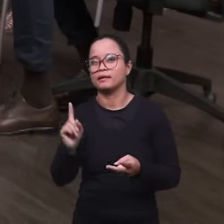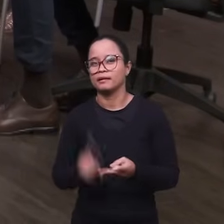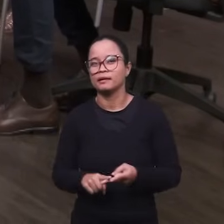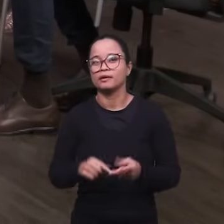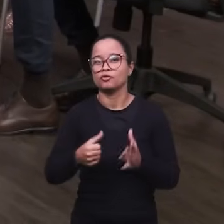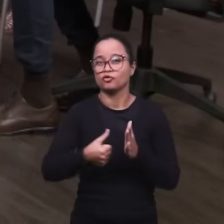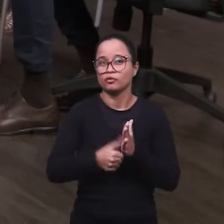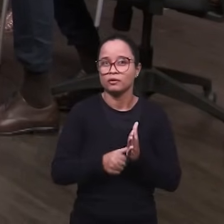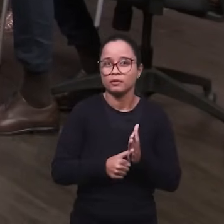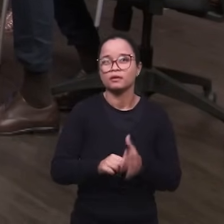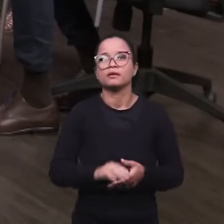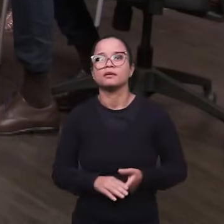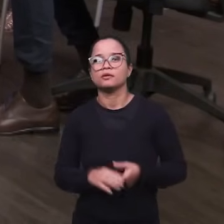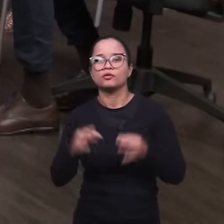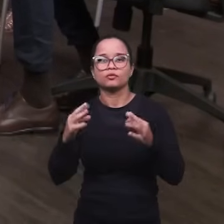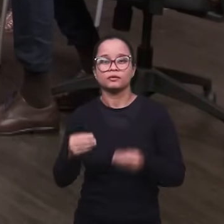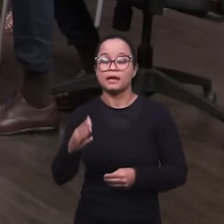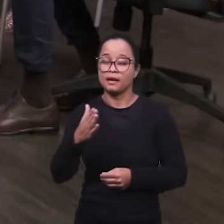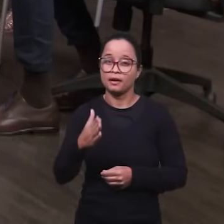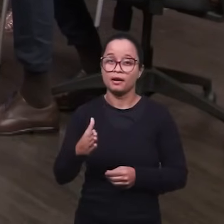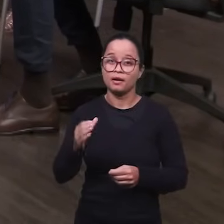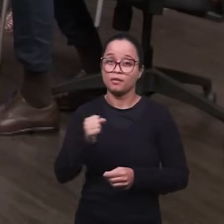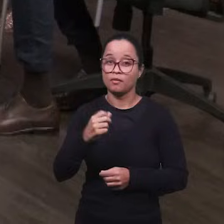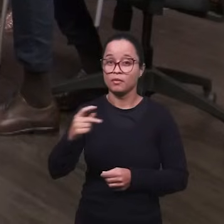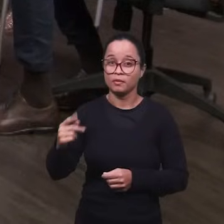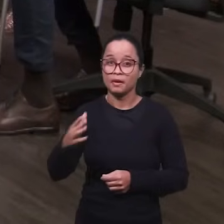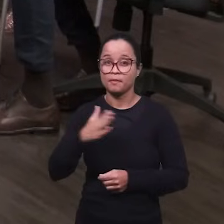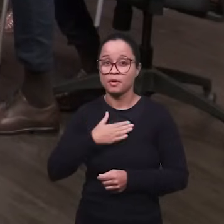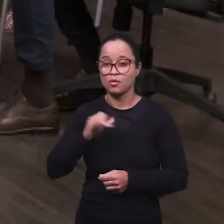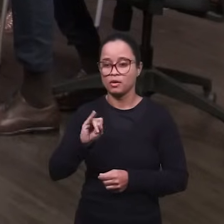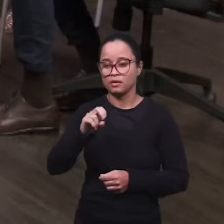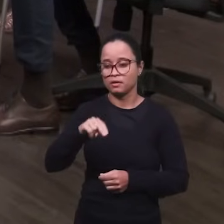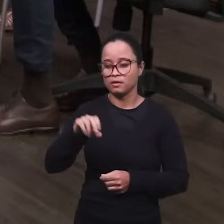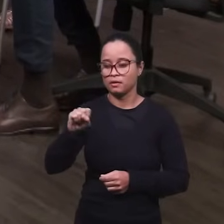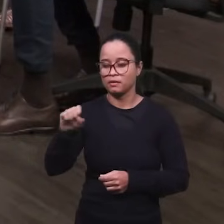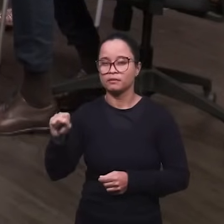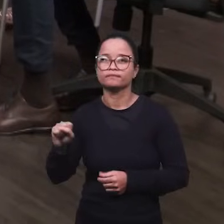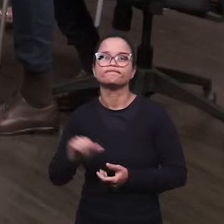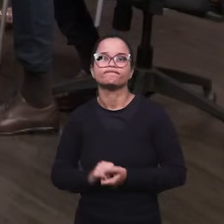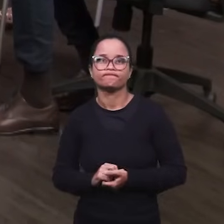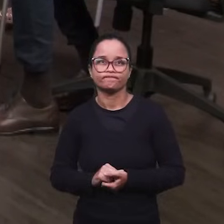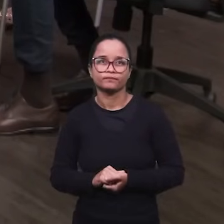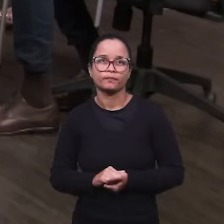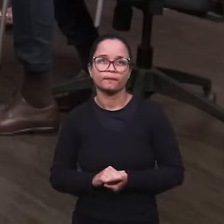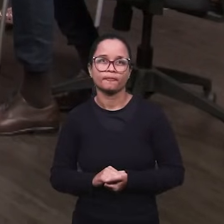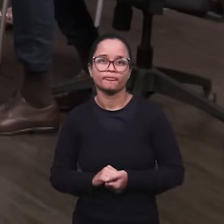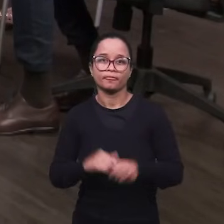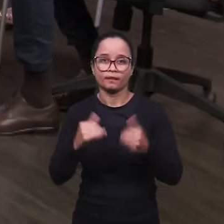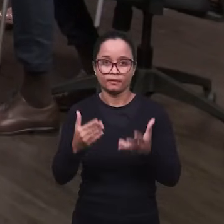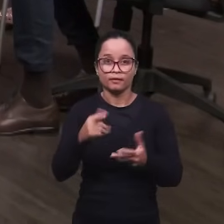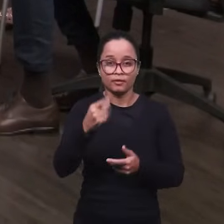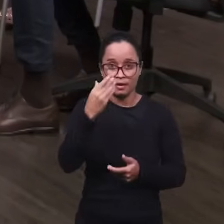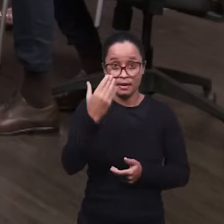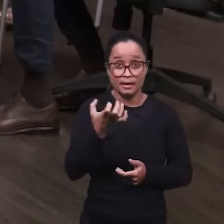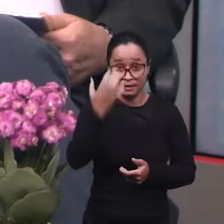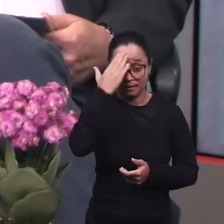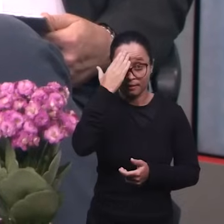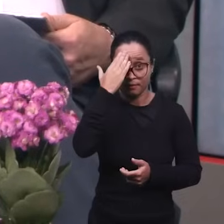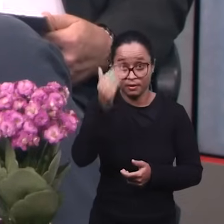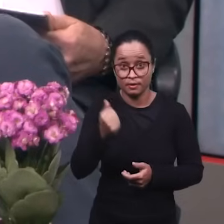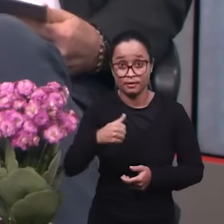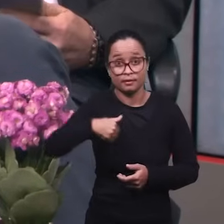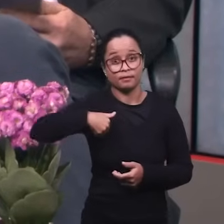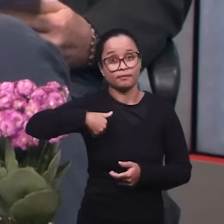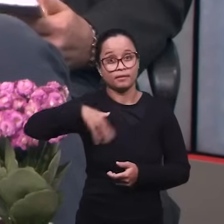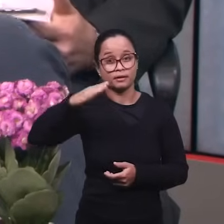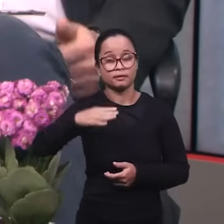aplicativo é Meu INSS. Meu INSS. Entra lá na loja de aplicativo, baixa Meu INSS. Aí, se você quiser saber mais um pouquinho, que eu